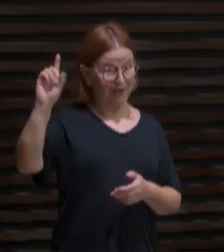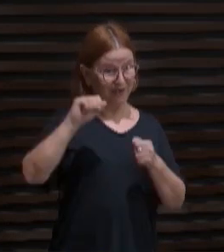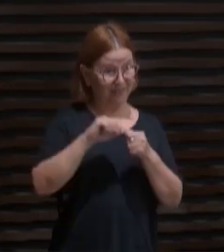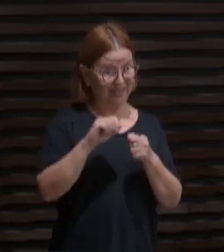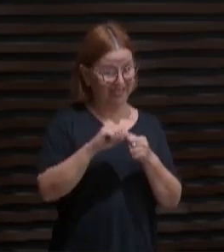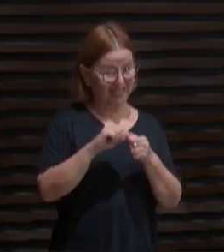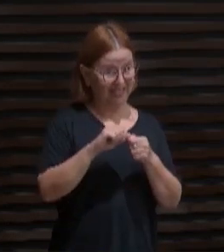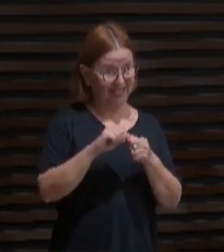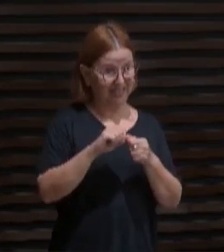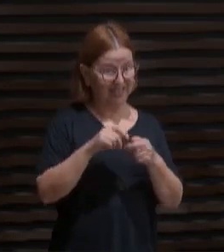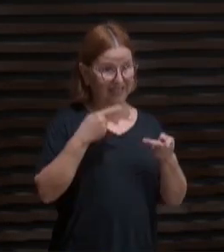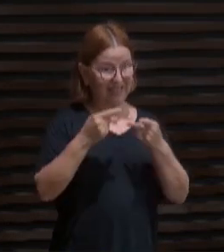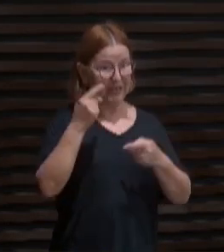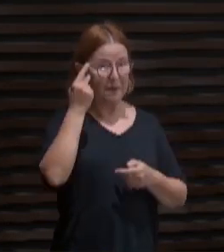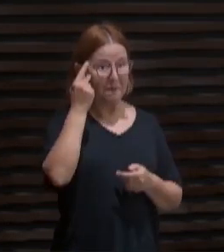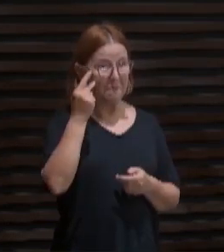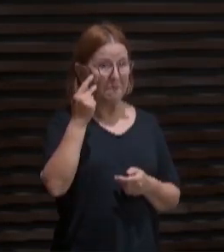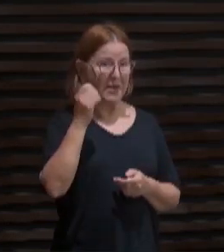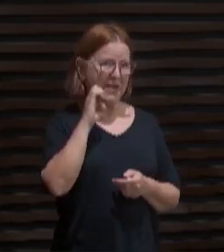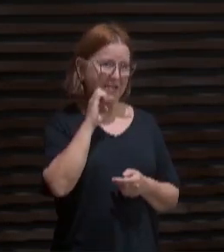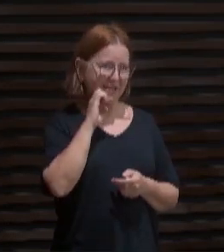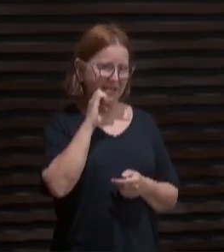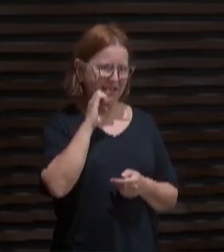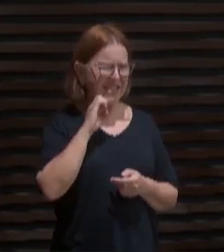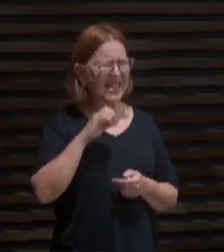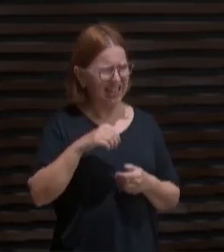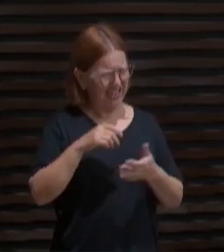feito, disse à mulher: é assim